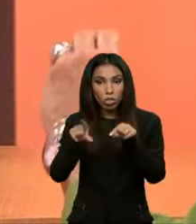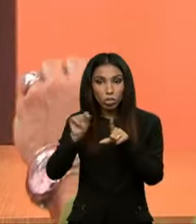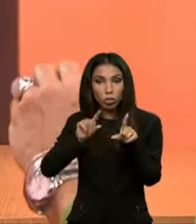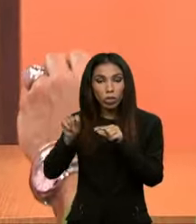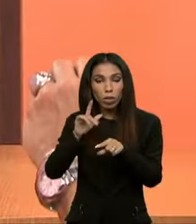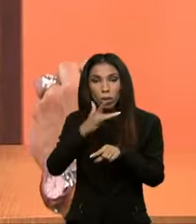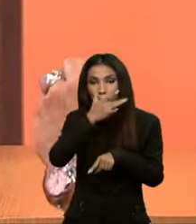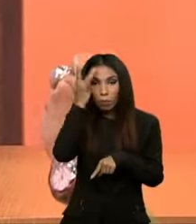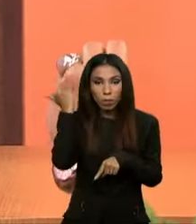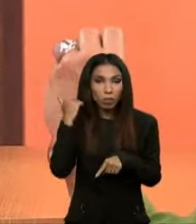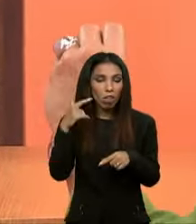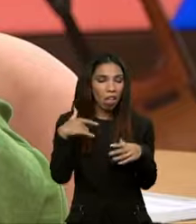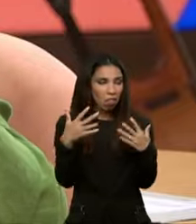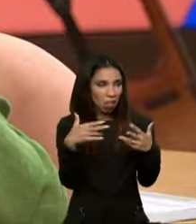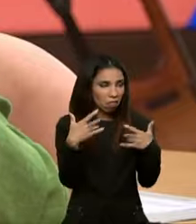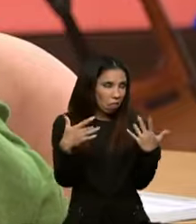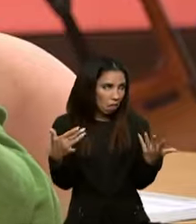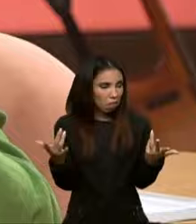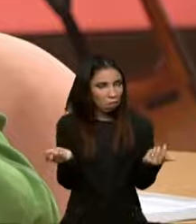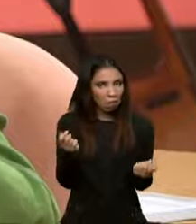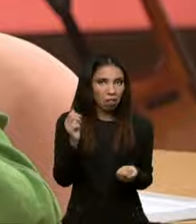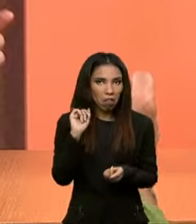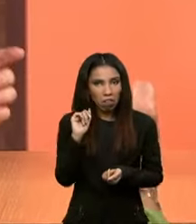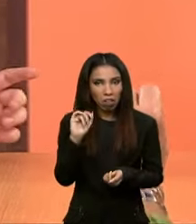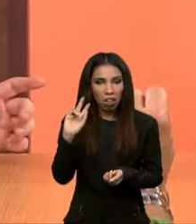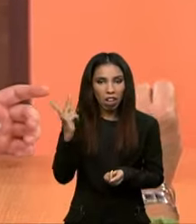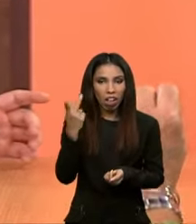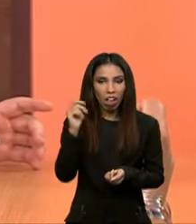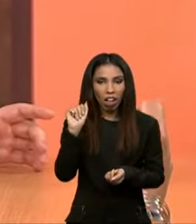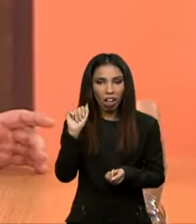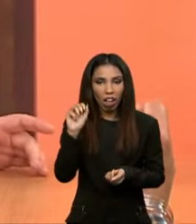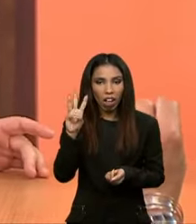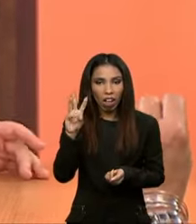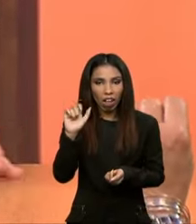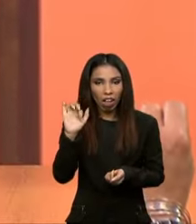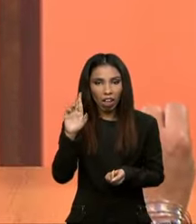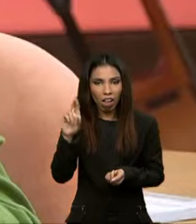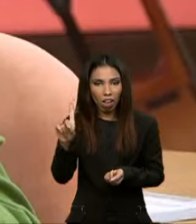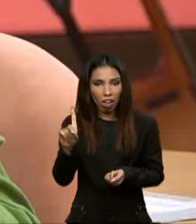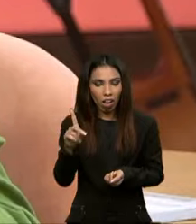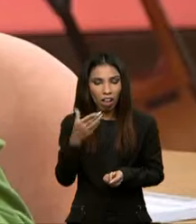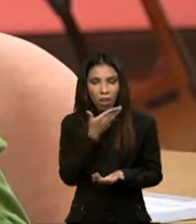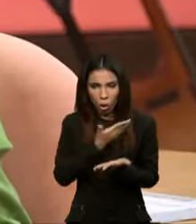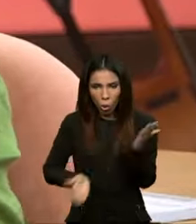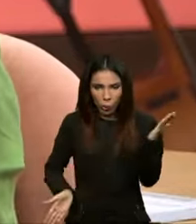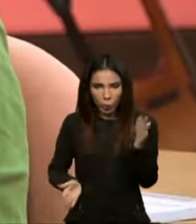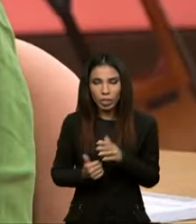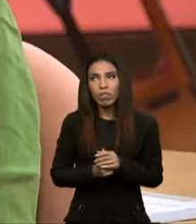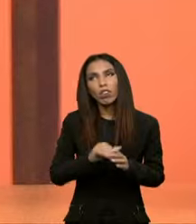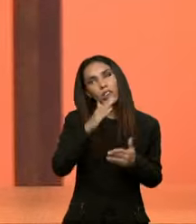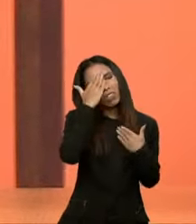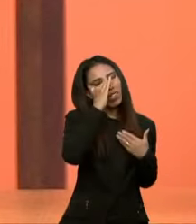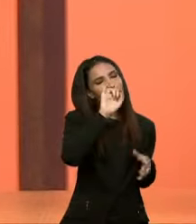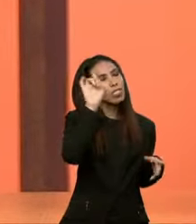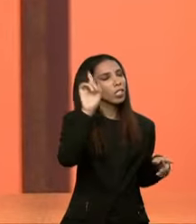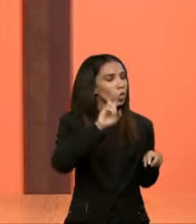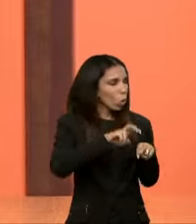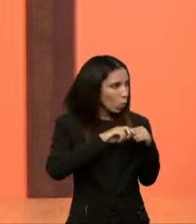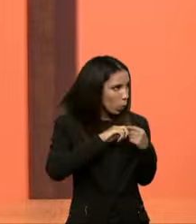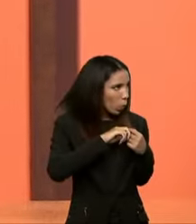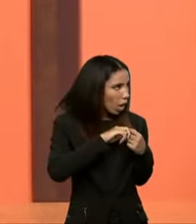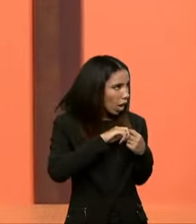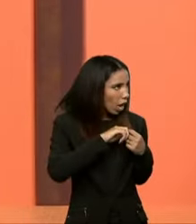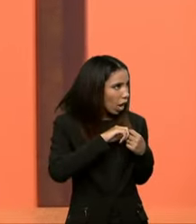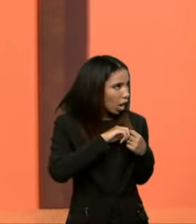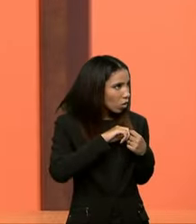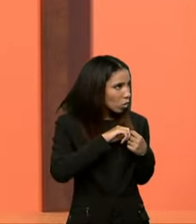que iam fazer intercâmbio em Harvard. E você perdeu Harvard por causa de uma cambalhota. Completamente. Graças a Deus. Absolutamente. Ficou aqui com a gente cantando. E aí o